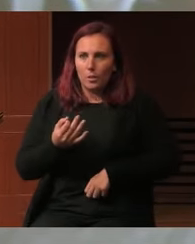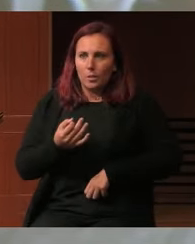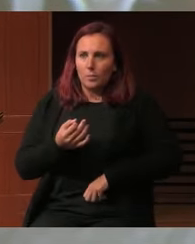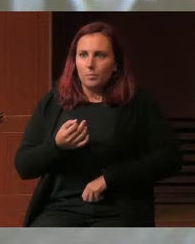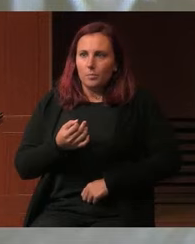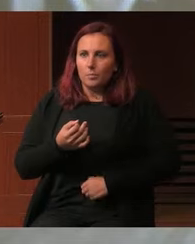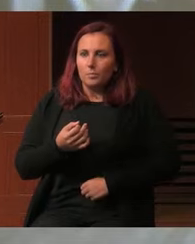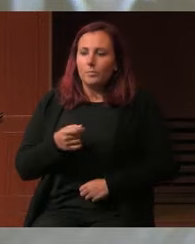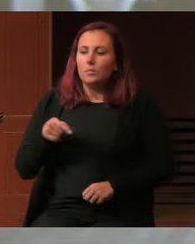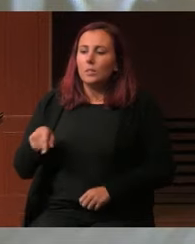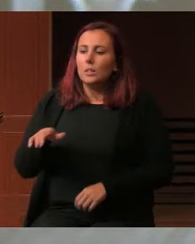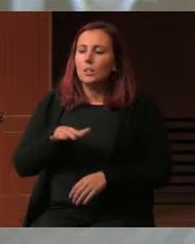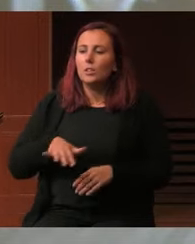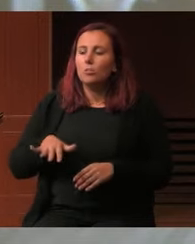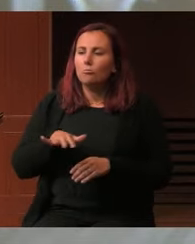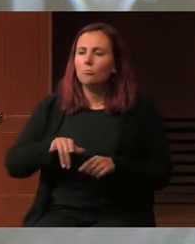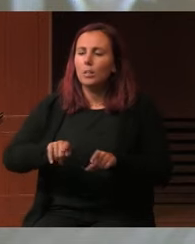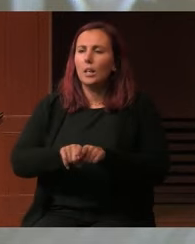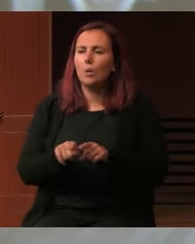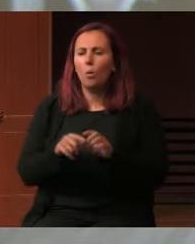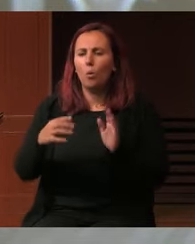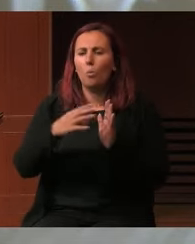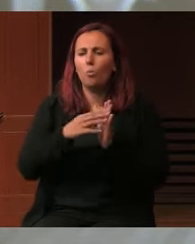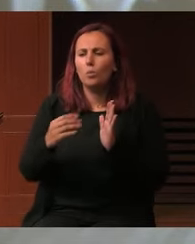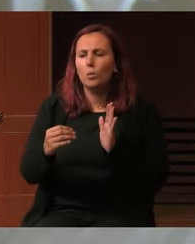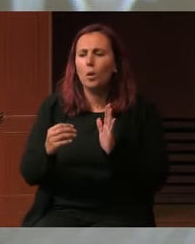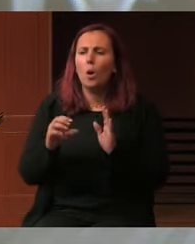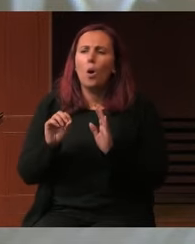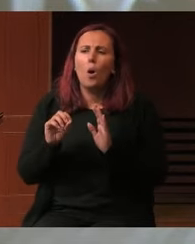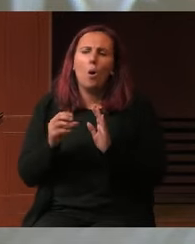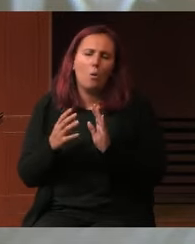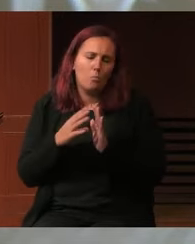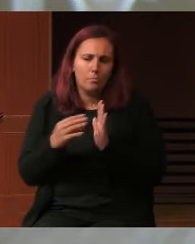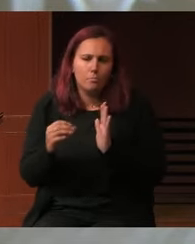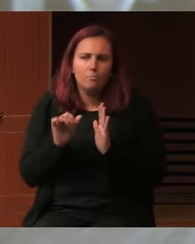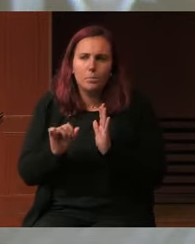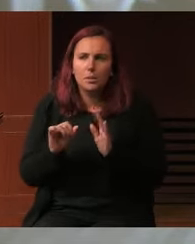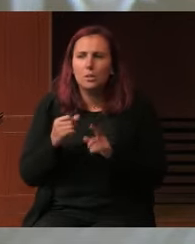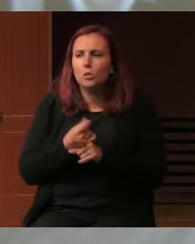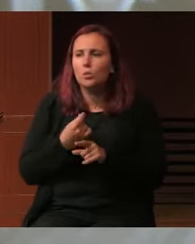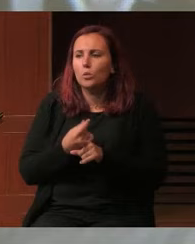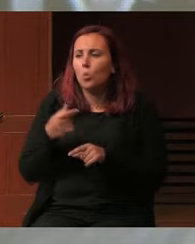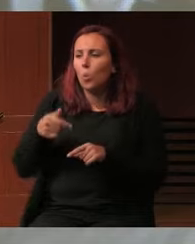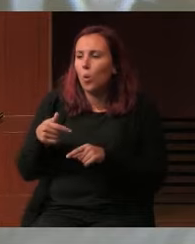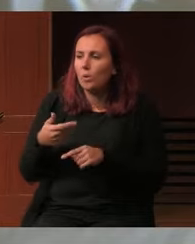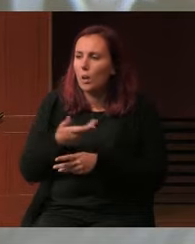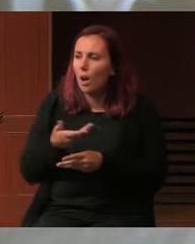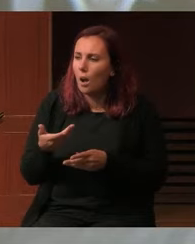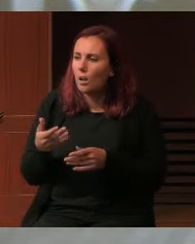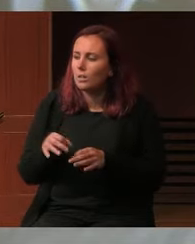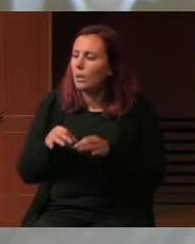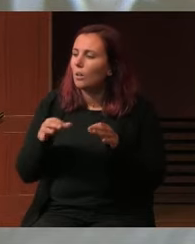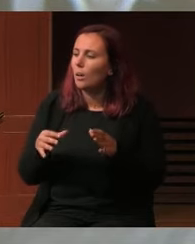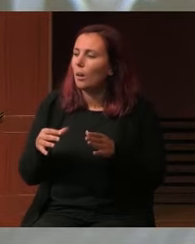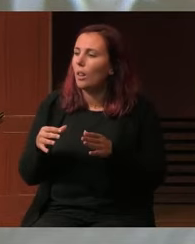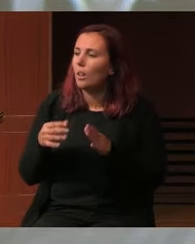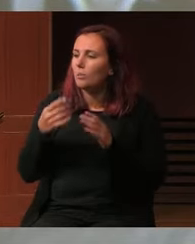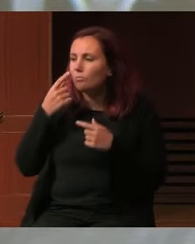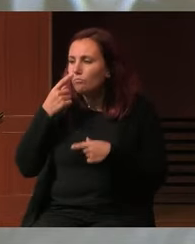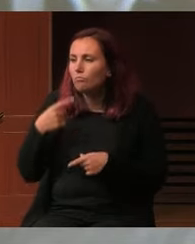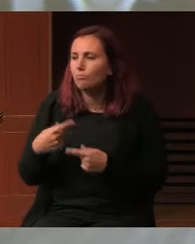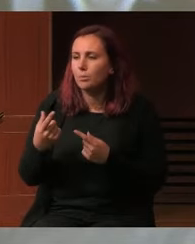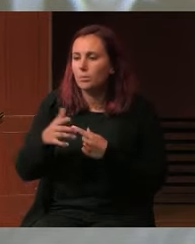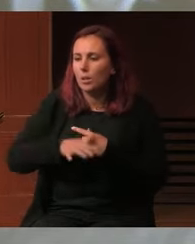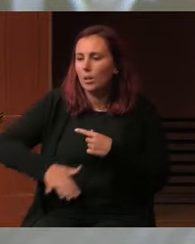Estes espaços são um protótipo ou um arquétipo daquilo que efetivamente hoje temos como representação de espaços